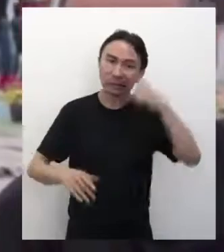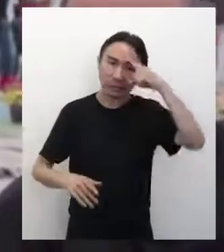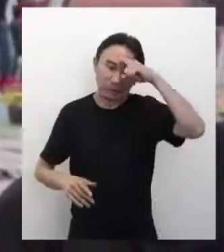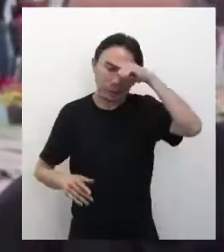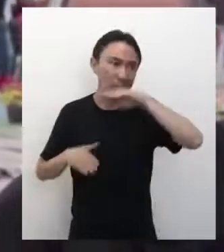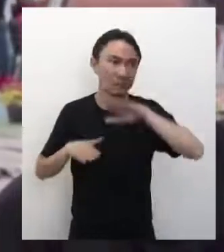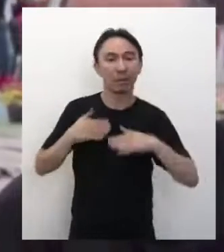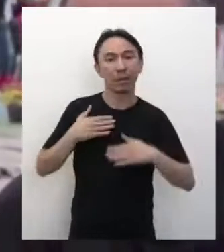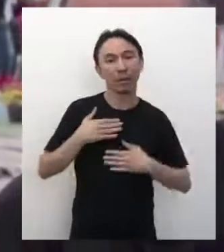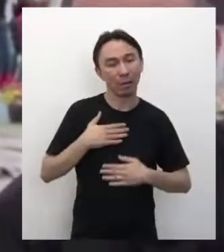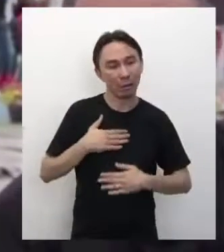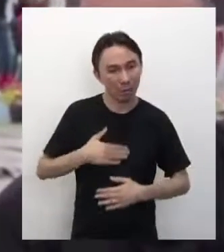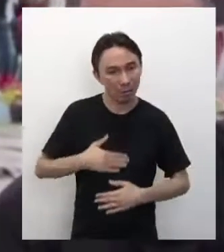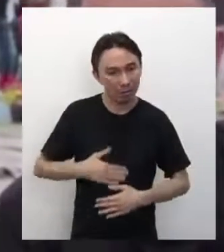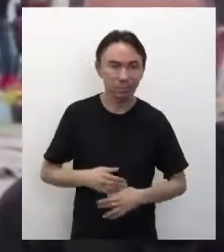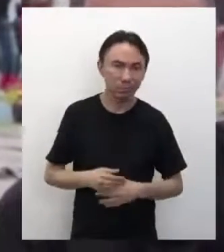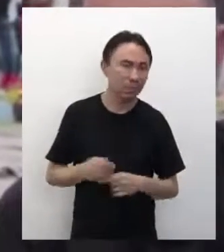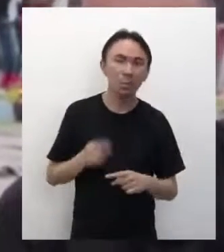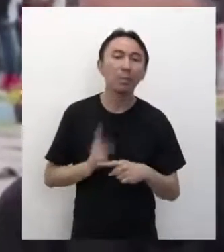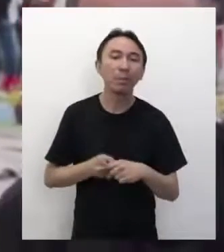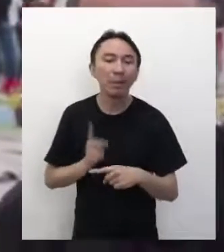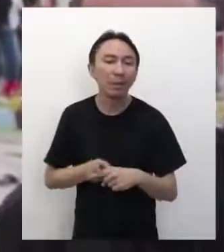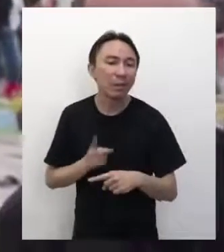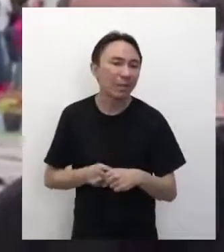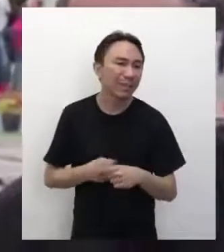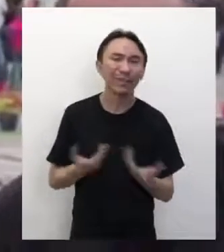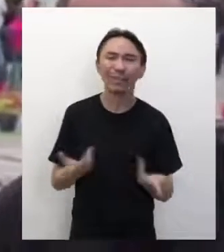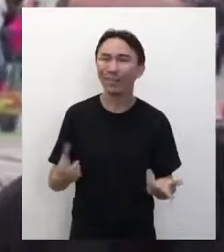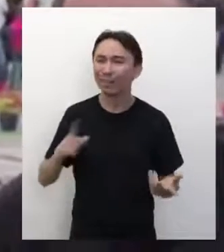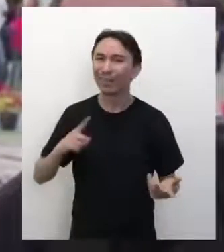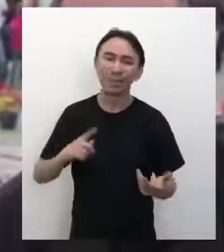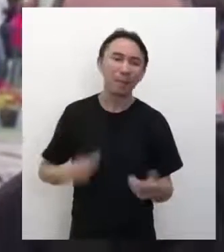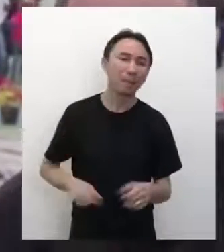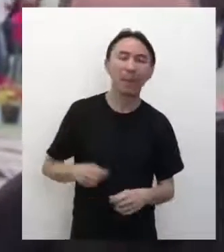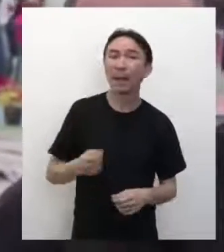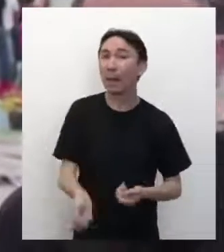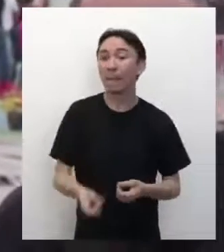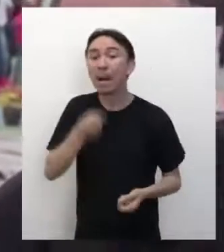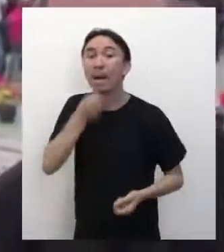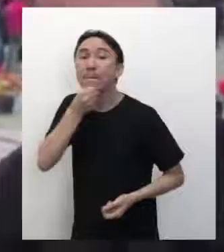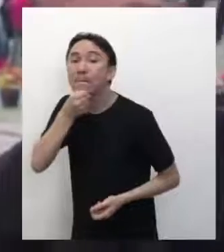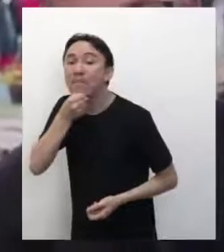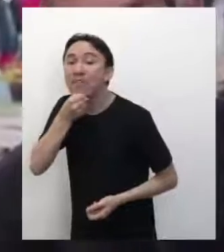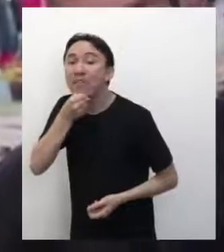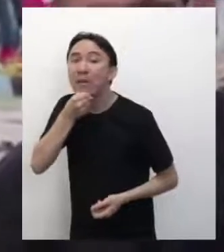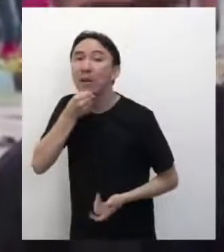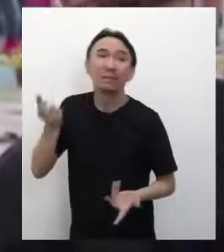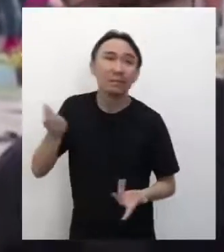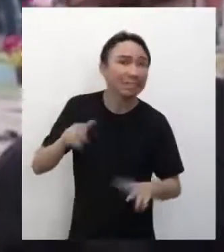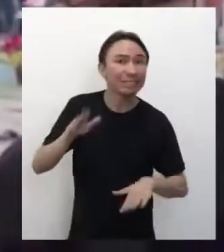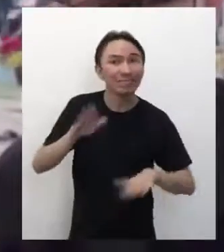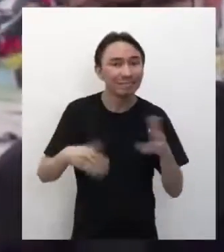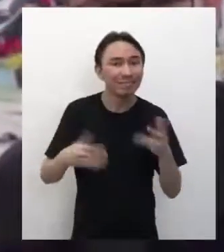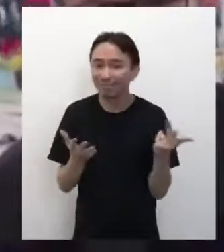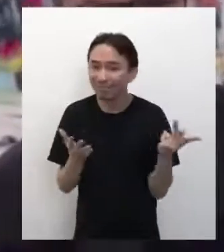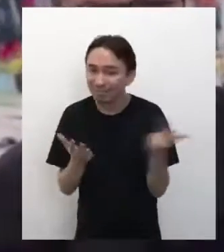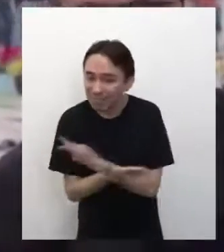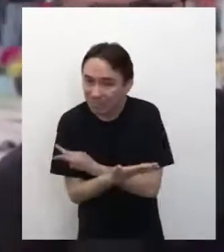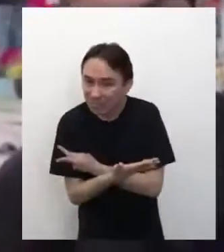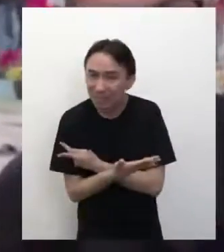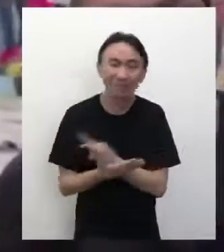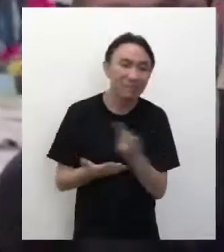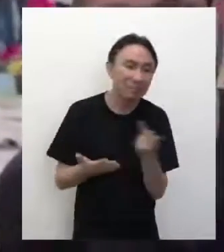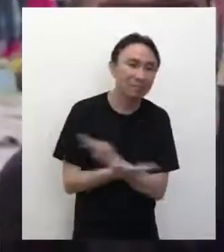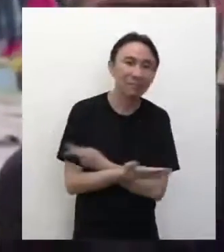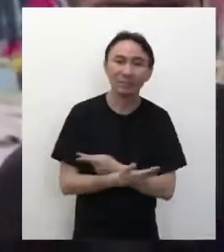calma, principalmente na situação de microfones, às vezes o microfone falha e você tem que ter